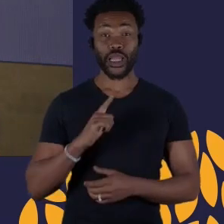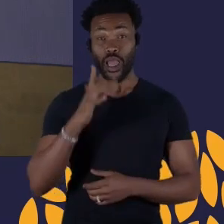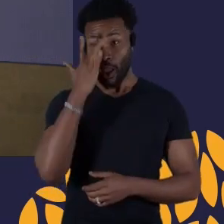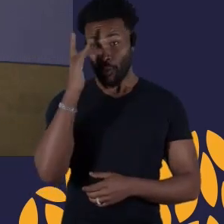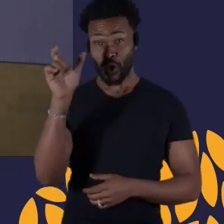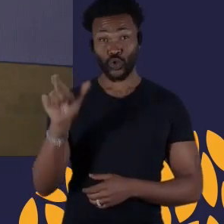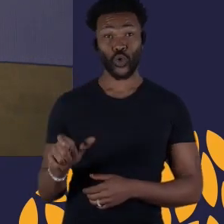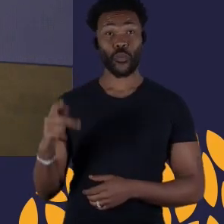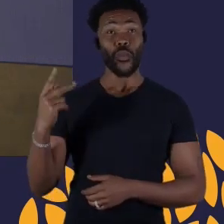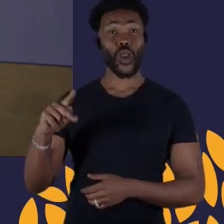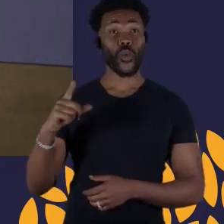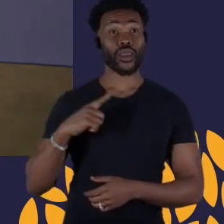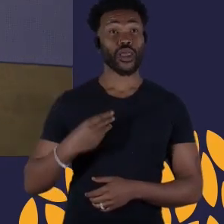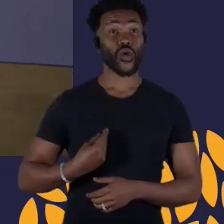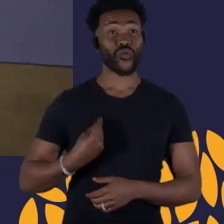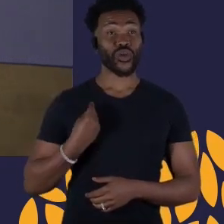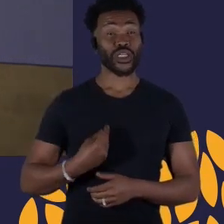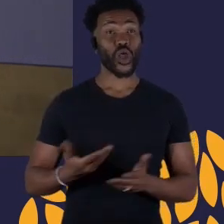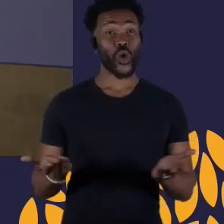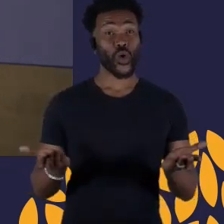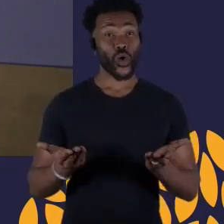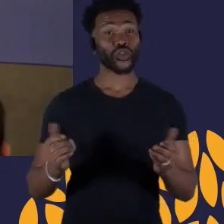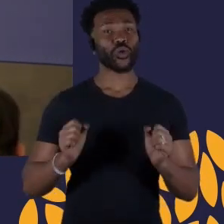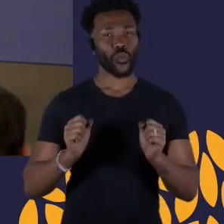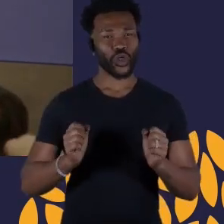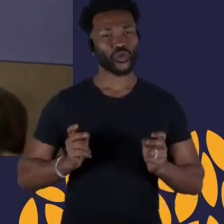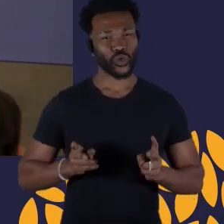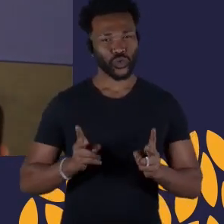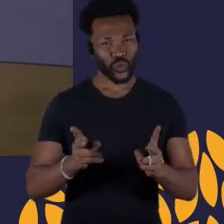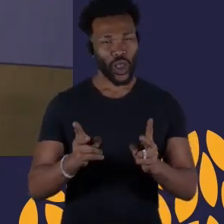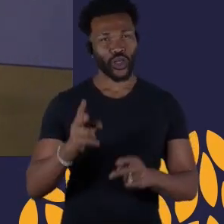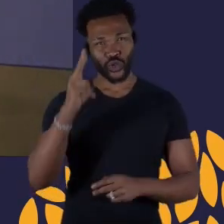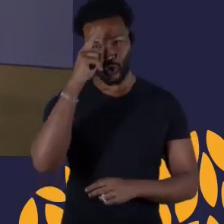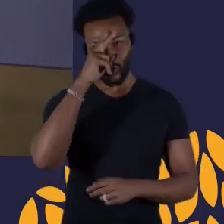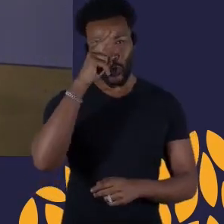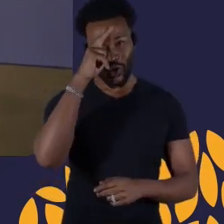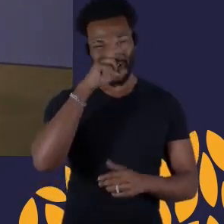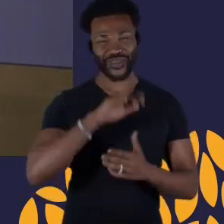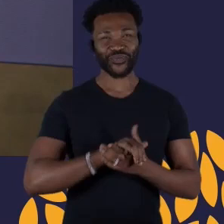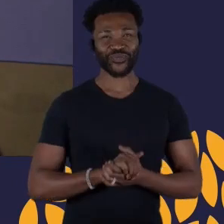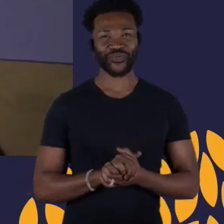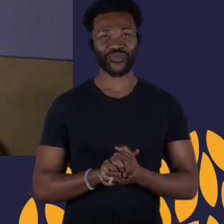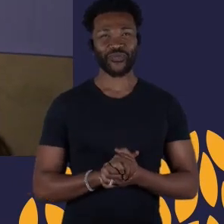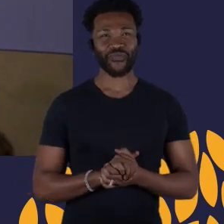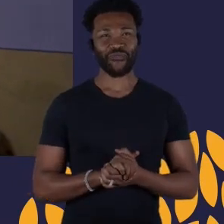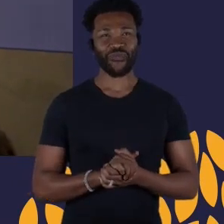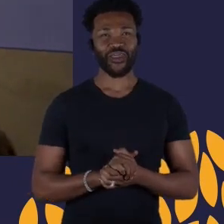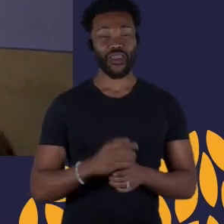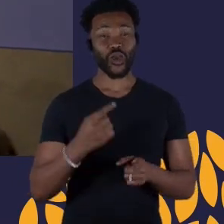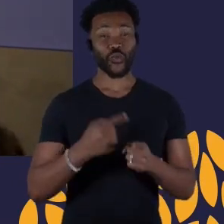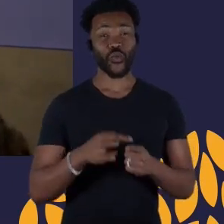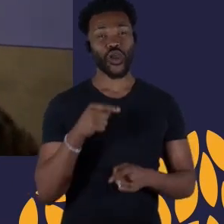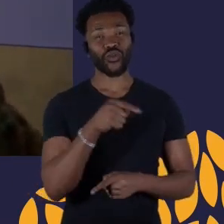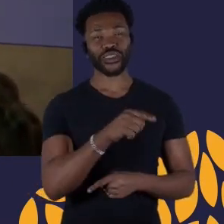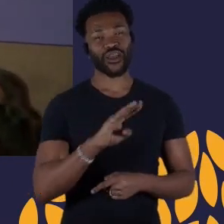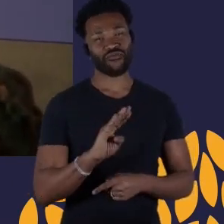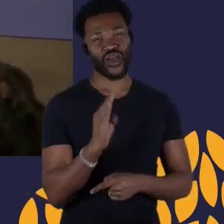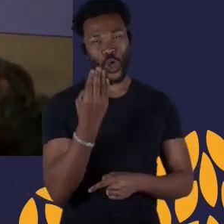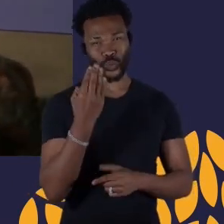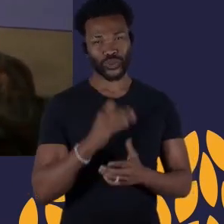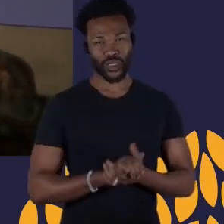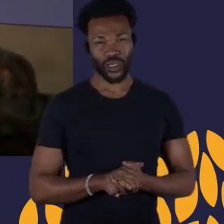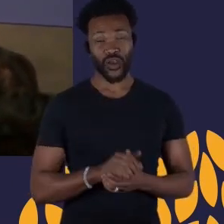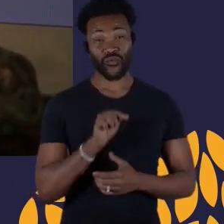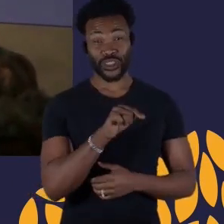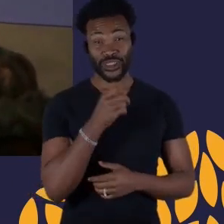aqui? Então, a gente pode continuar o conto. Então, diz, porque você é falsa.